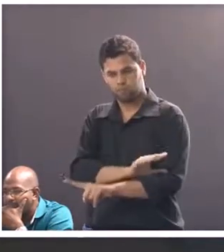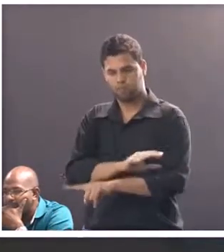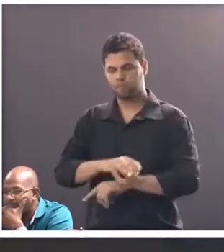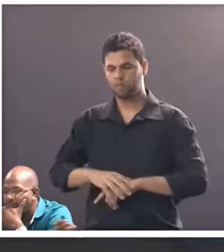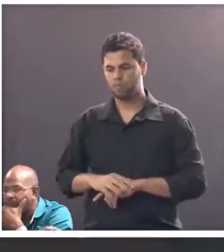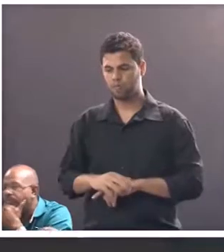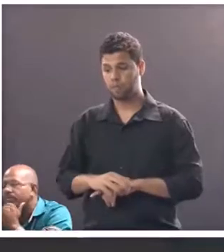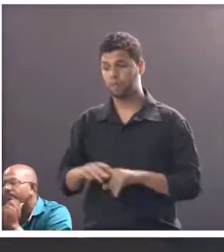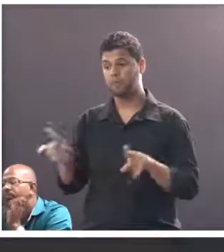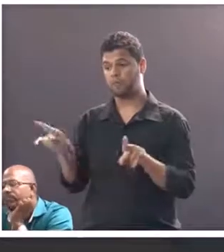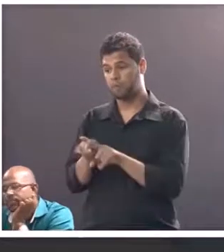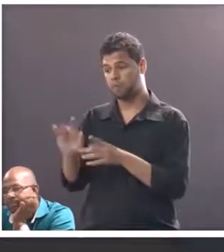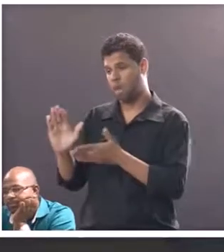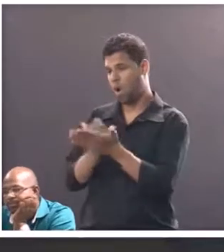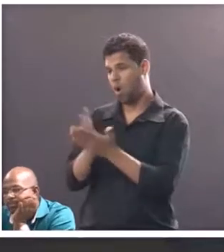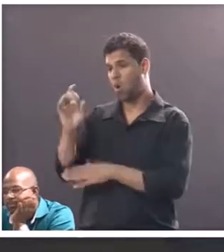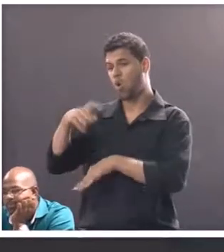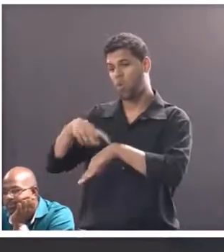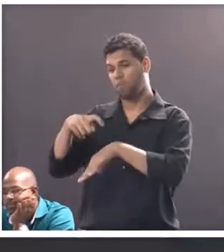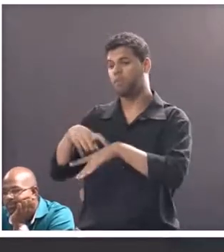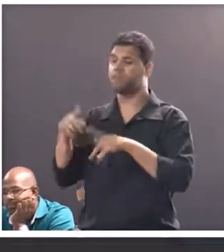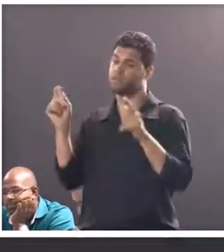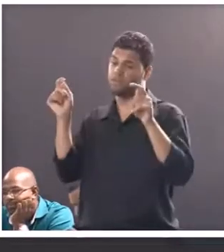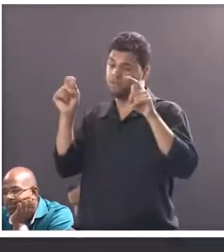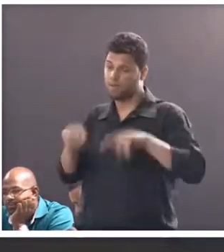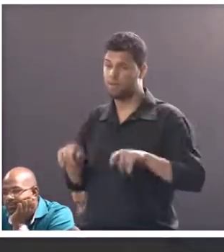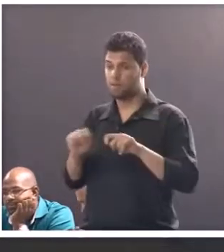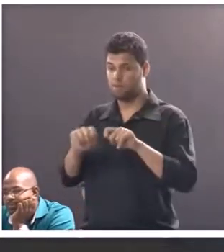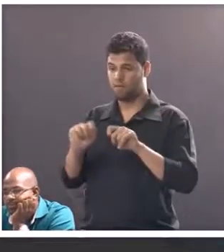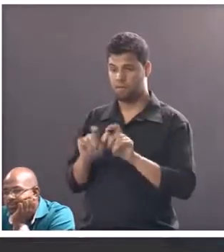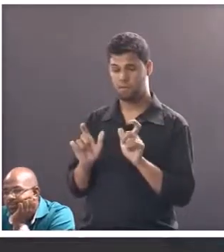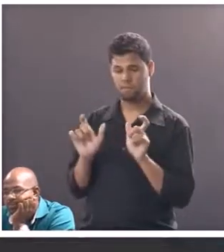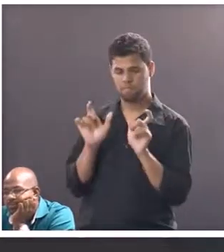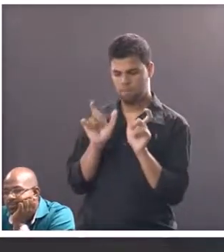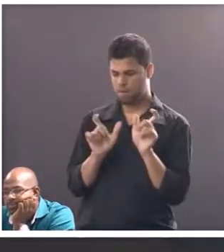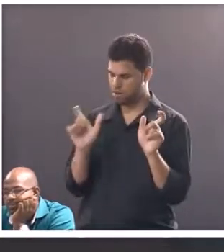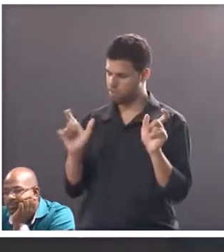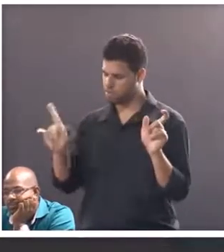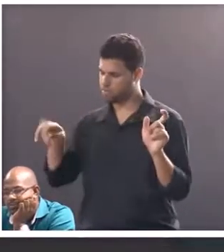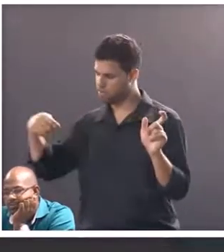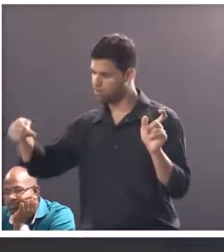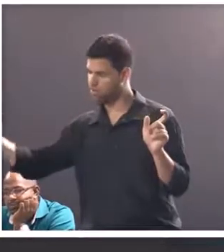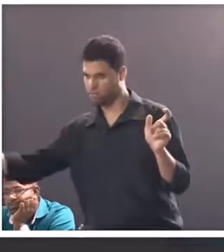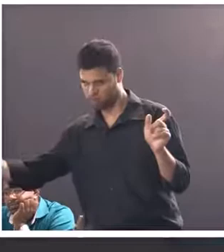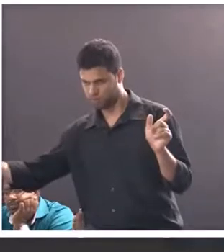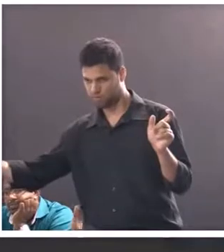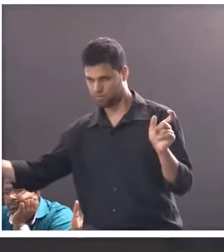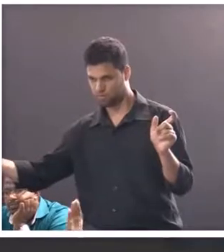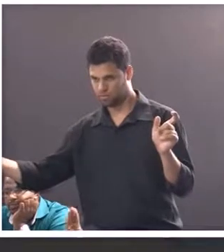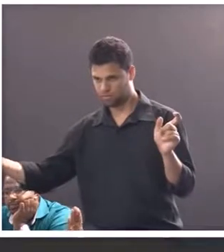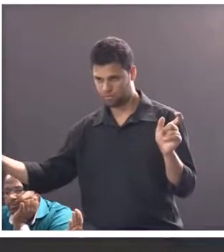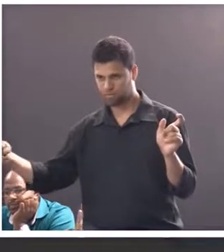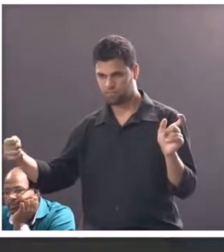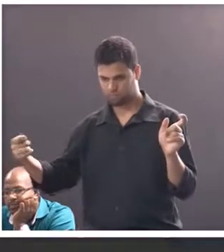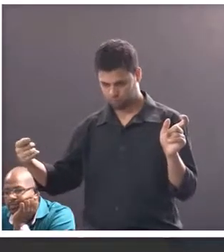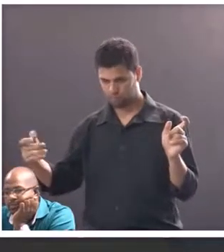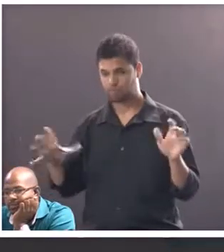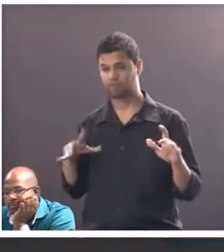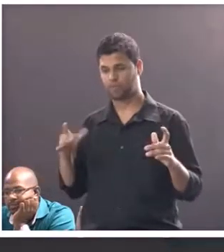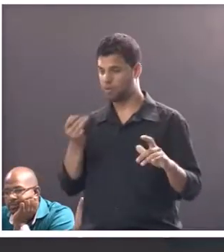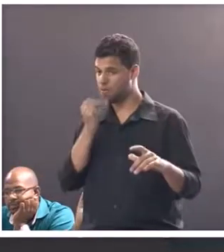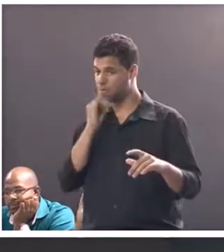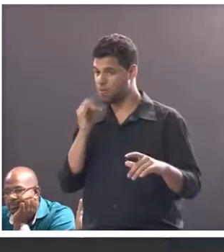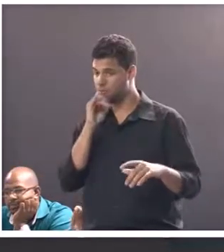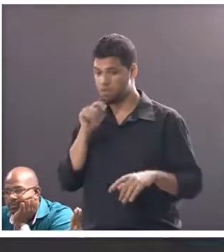cultural e às vezes é possível fazer a tradução palavra por palavra. Por exemplo, eu tenho estrutura.